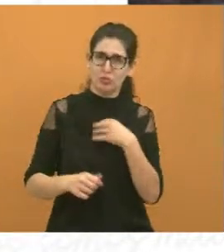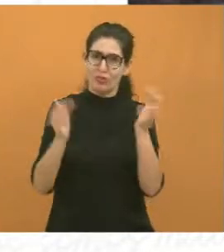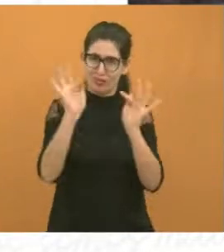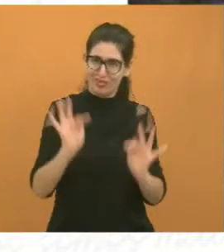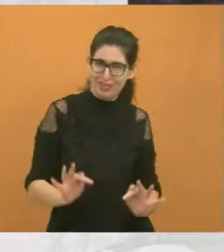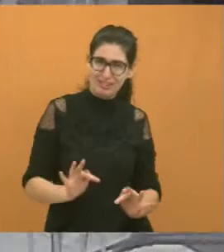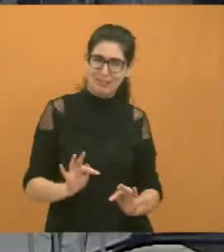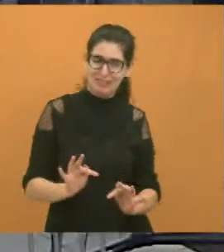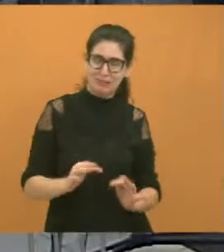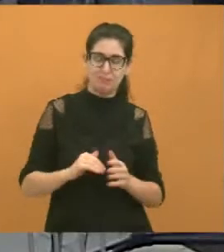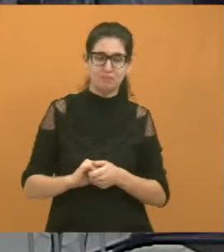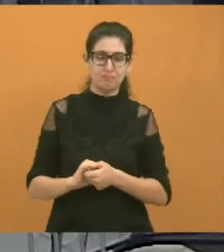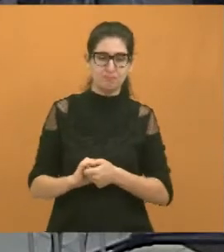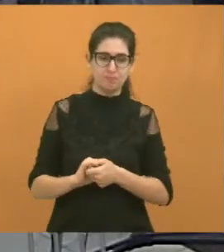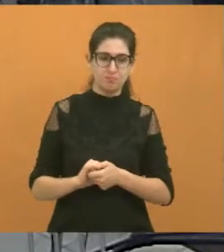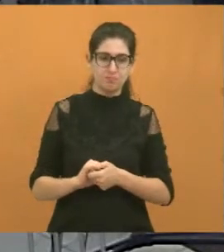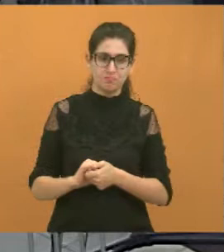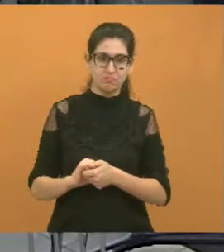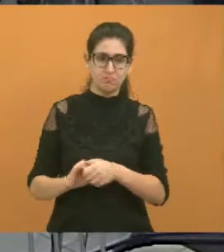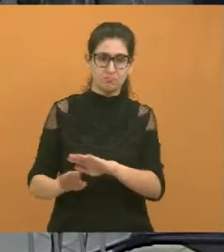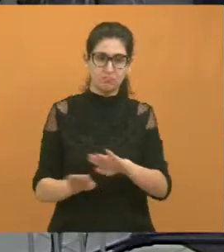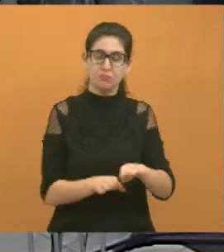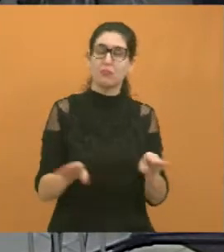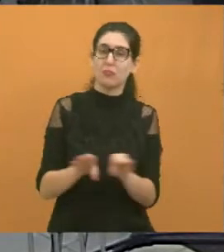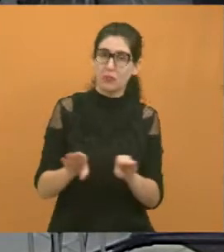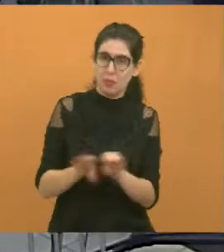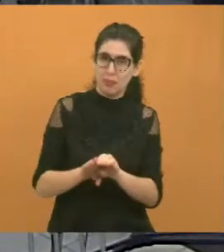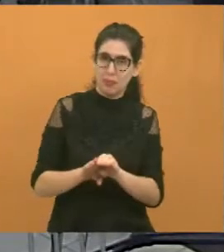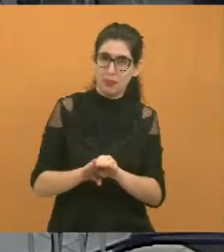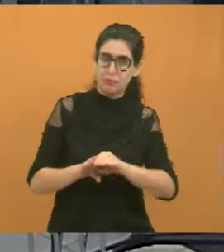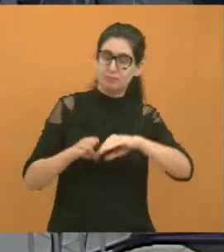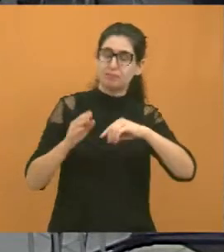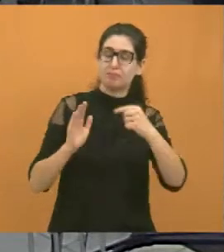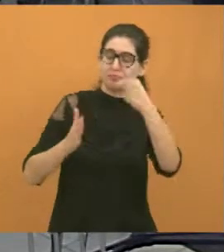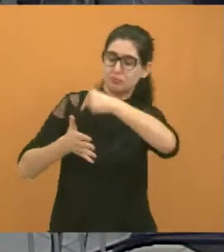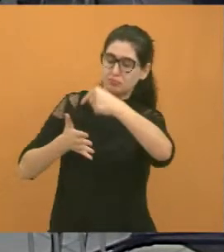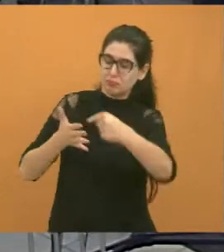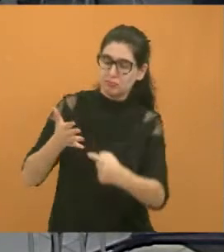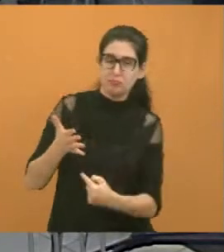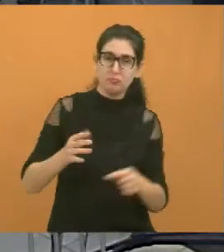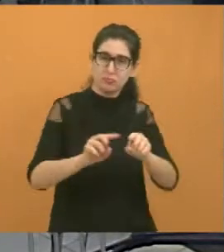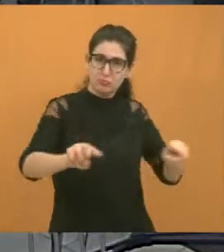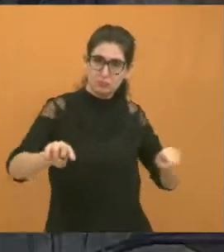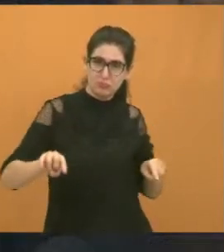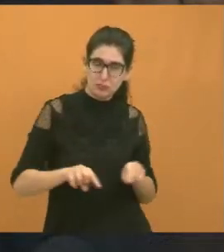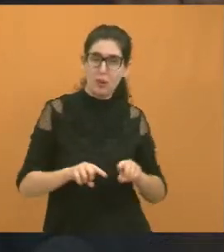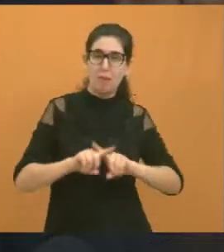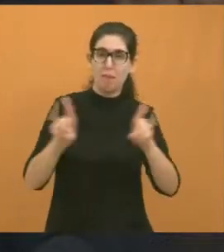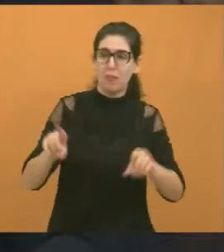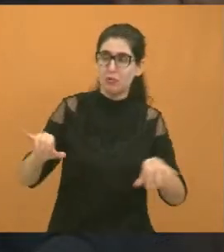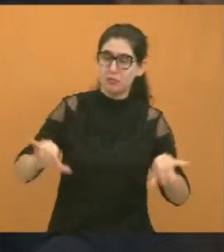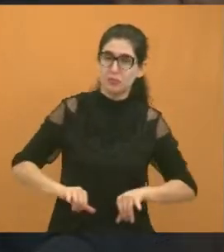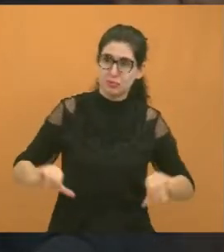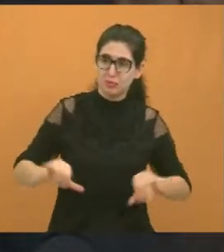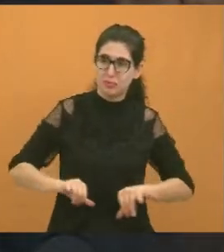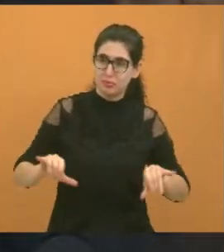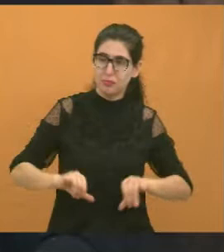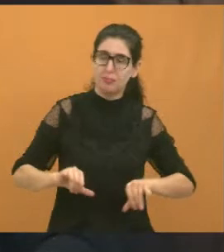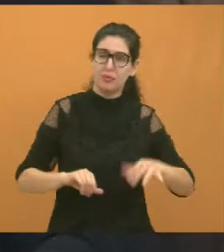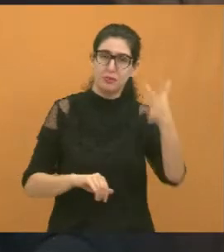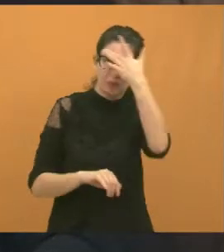eu não botei aqui na minha pauta para falar do... Eu também coloquei na pauta aqui para falar dos campos. Mas é um sofrimento daquela